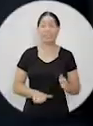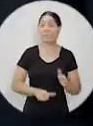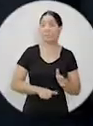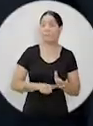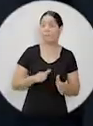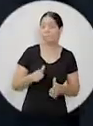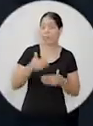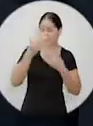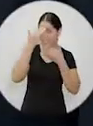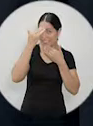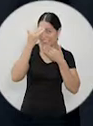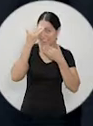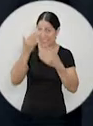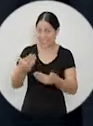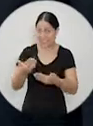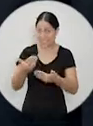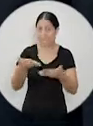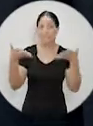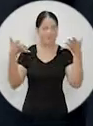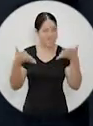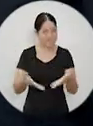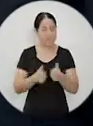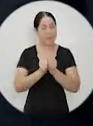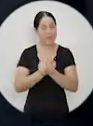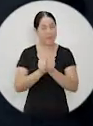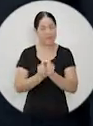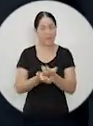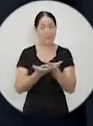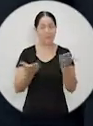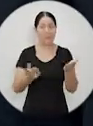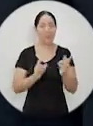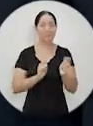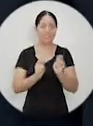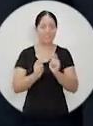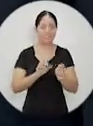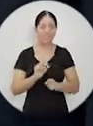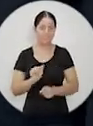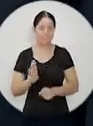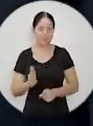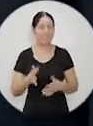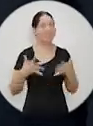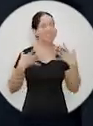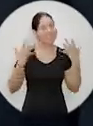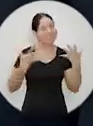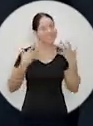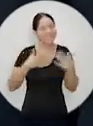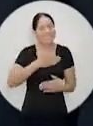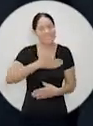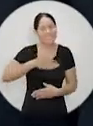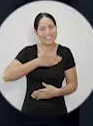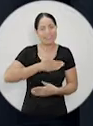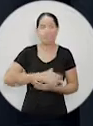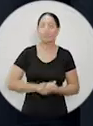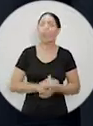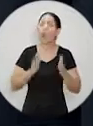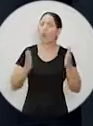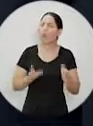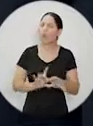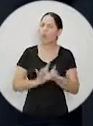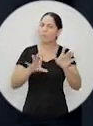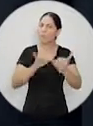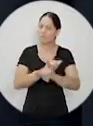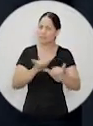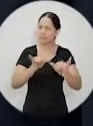Então, primeiramente, presidente, gostaria de te agradecer por estar participando com a gente aqui no OAB Entrevista. Uma alegria, um prazer. Hoje, a